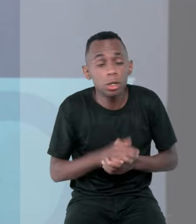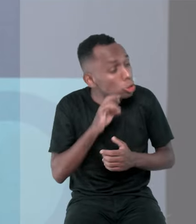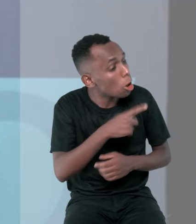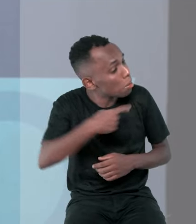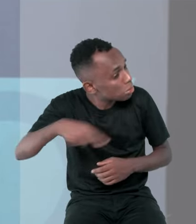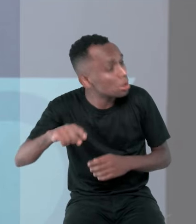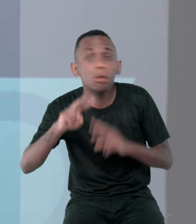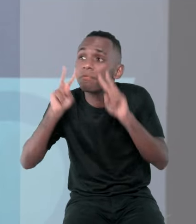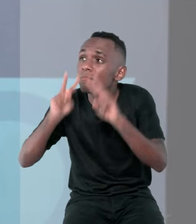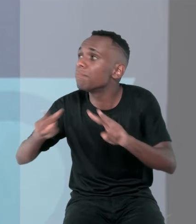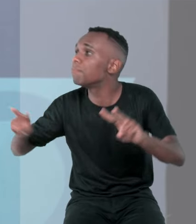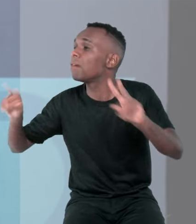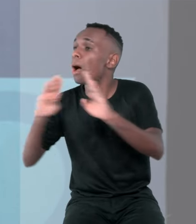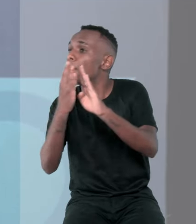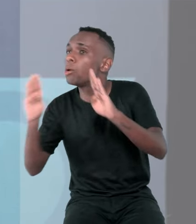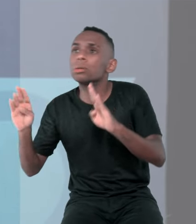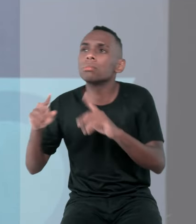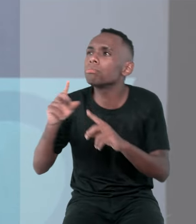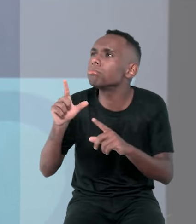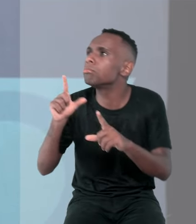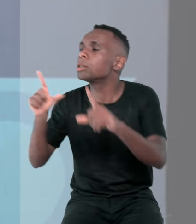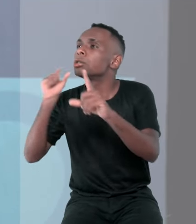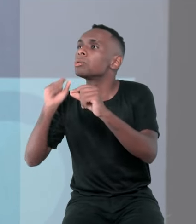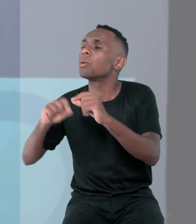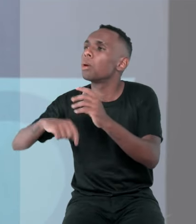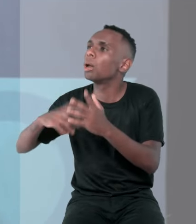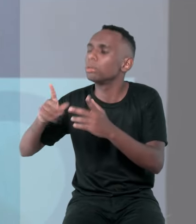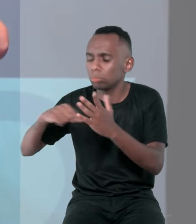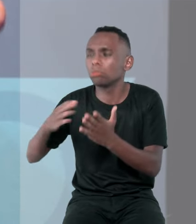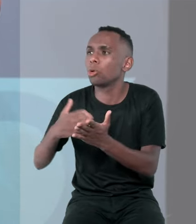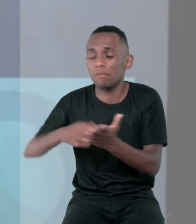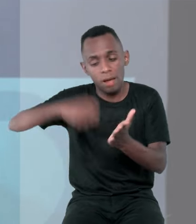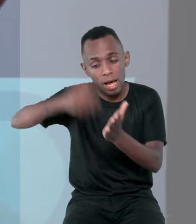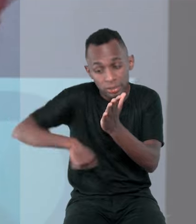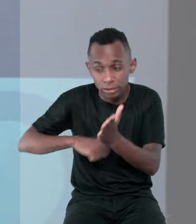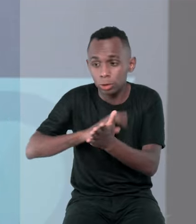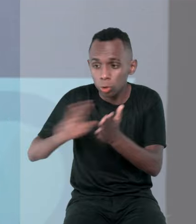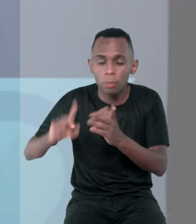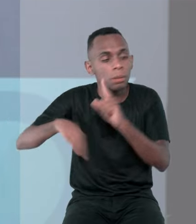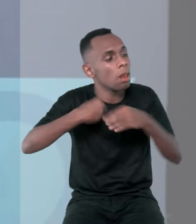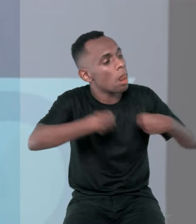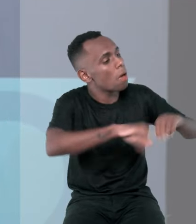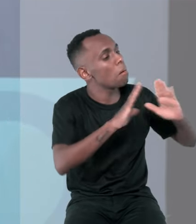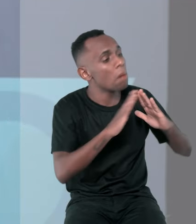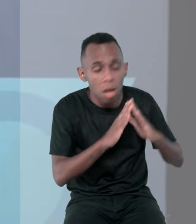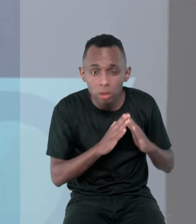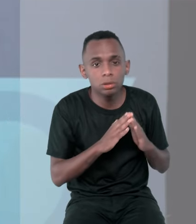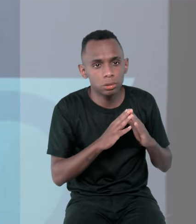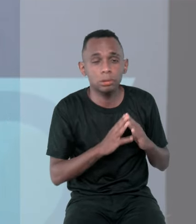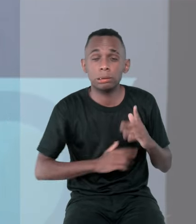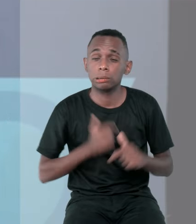ir lá conhecer a biblioteca. Vai lá, pega o livro, assina lá no negócio, leva, e aí